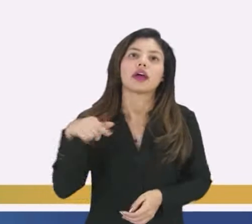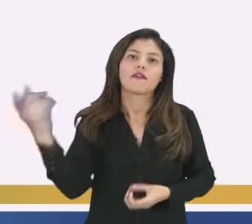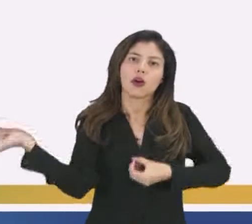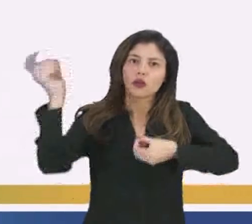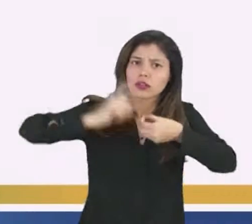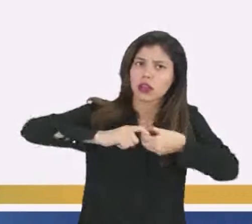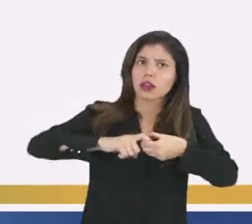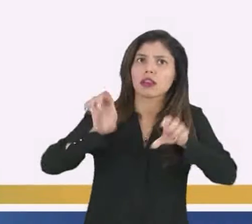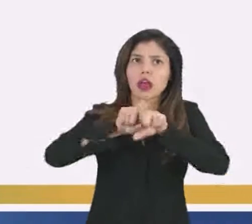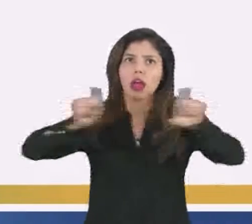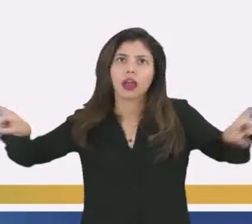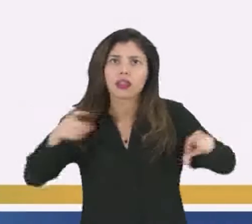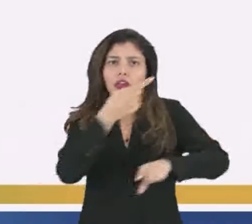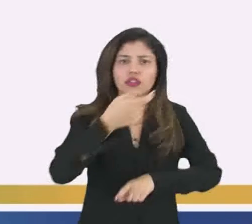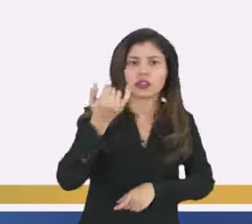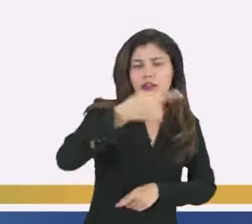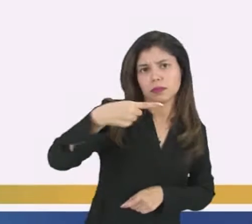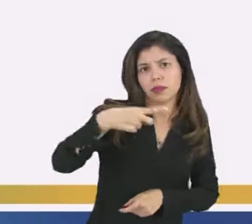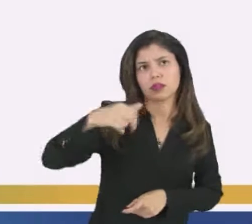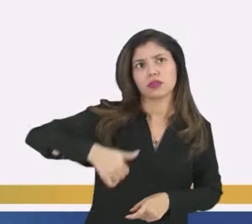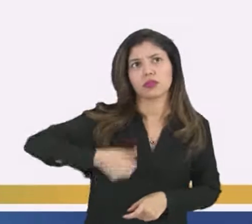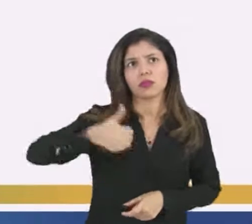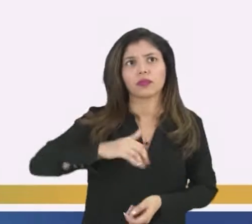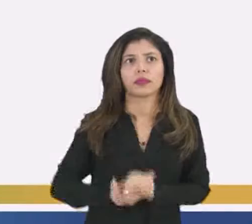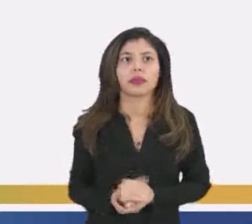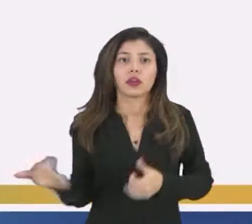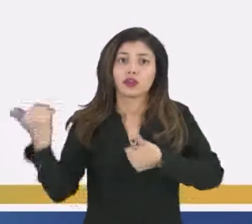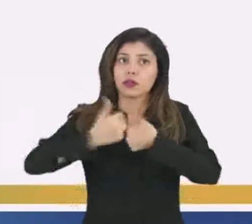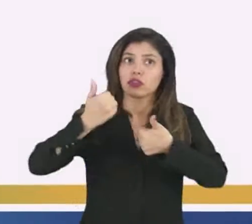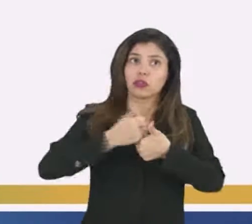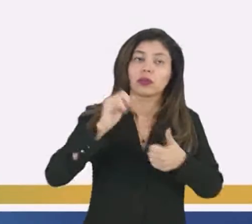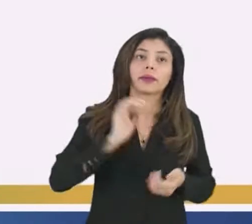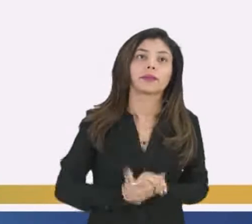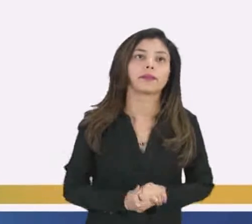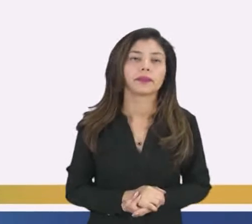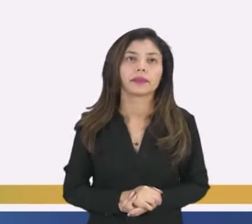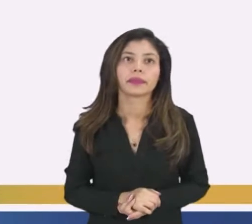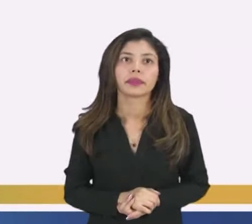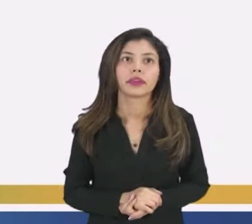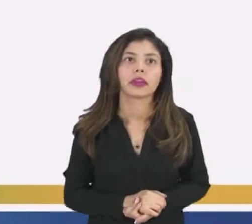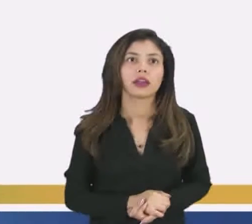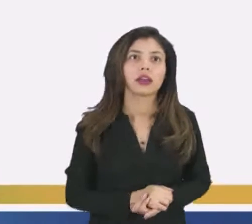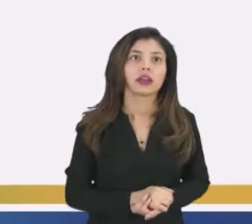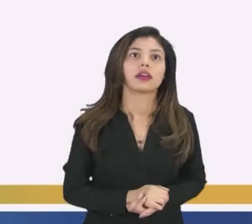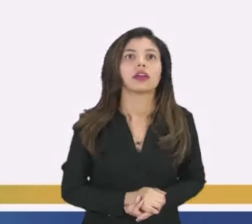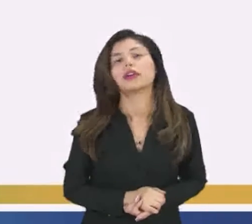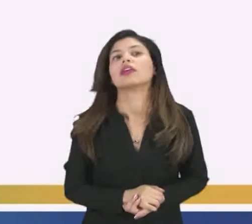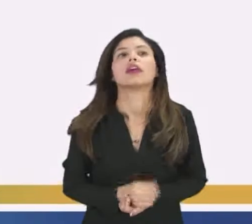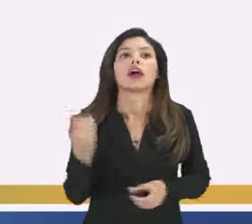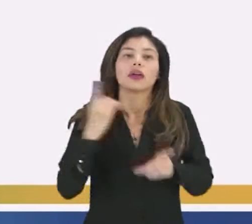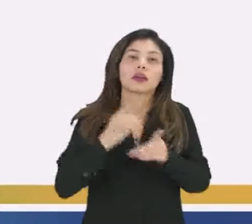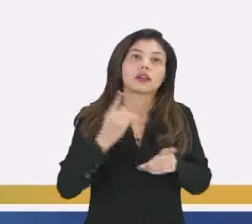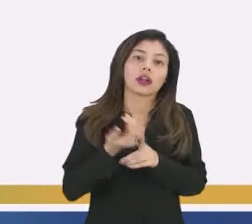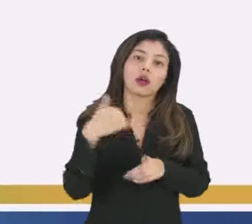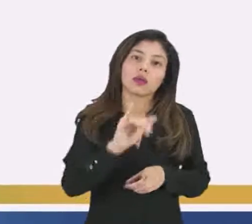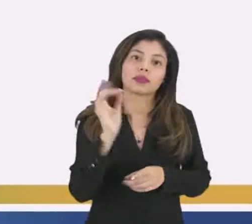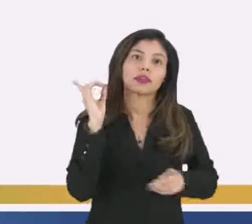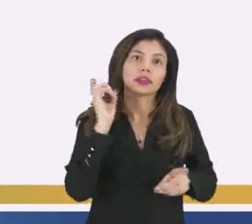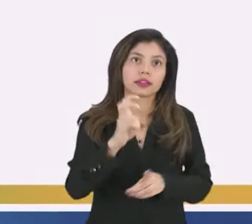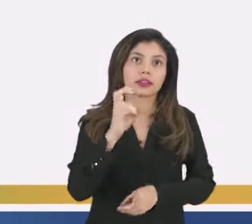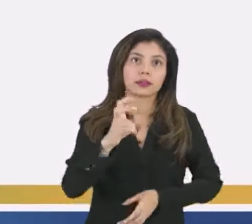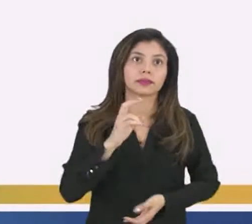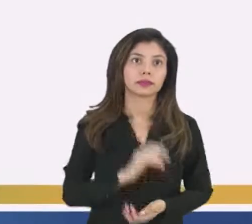da reta R, o valor de x é menos 1. Ao substituir aqui, ó, por x igual a 1, eu vou encontrar que o y é